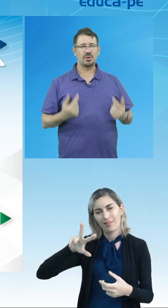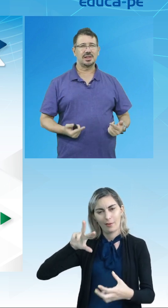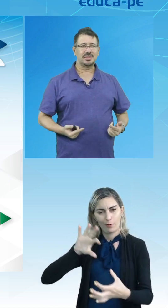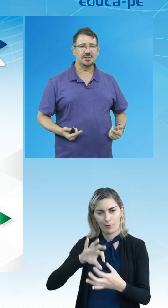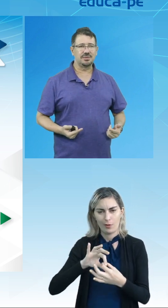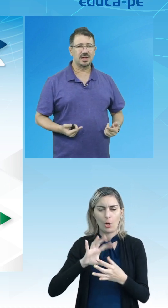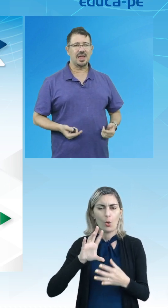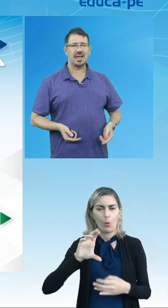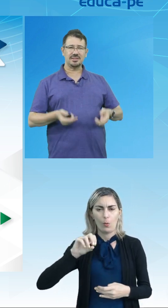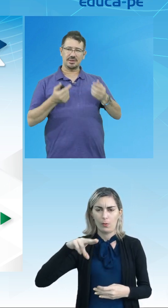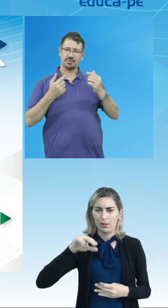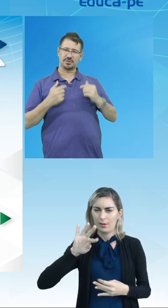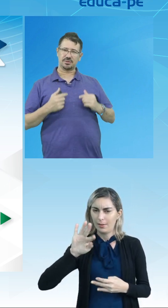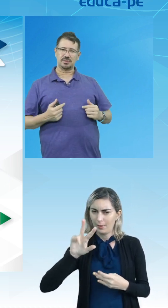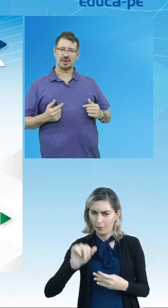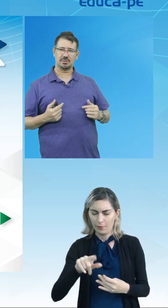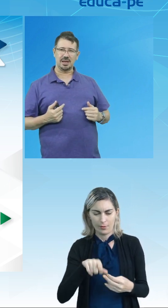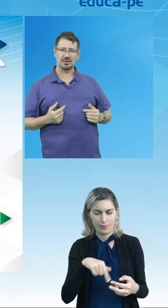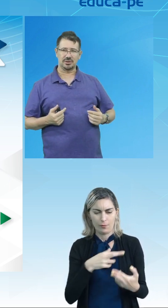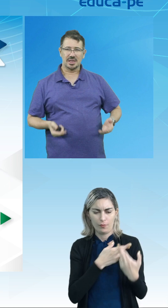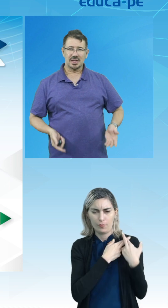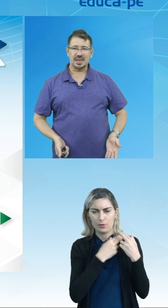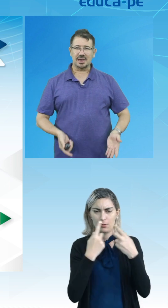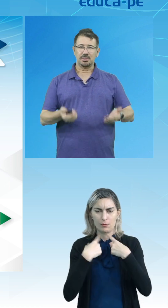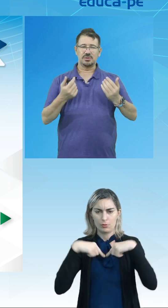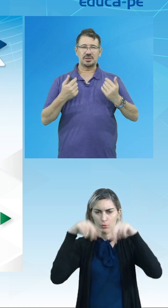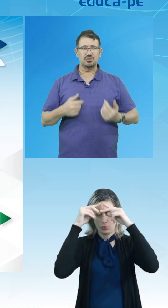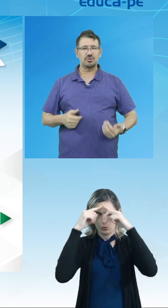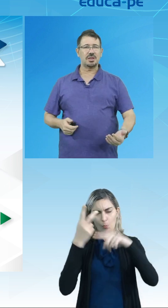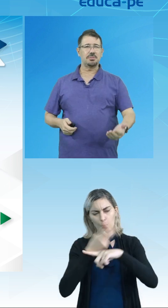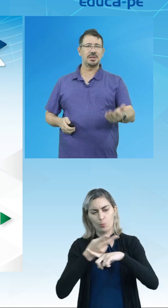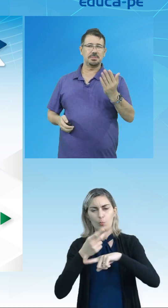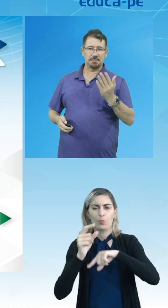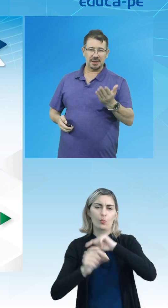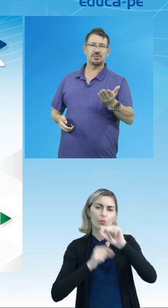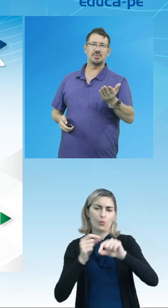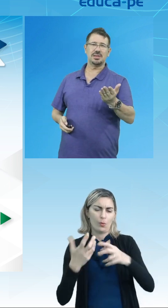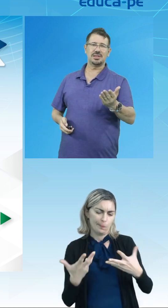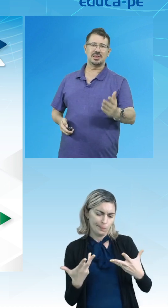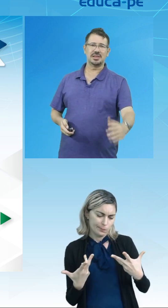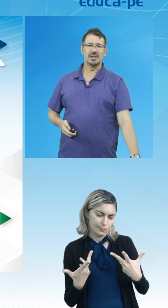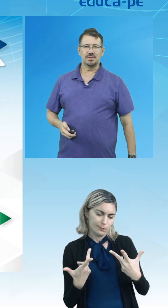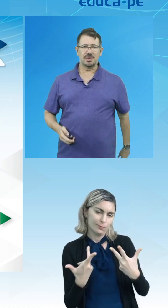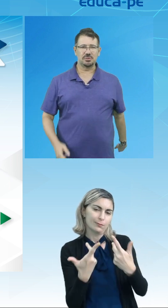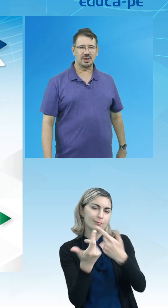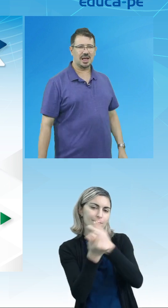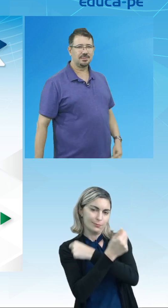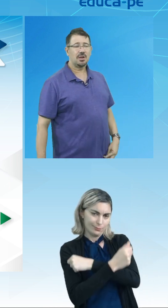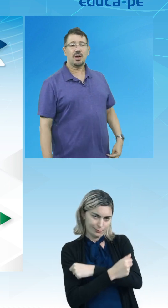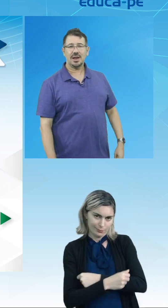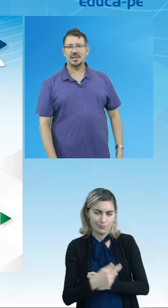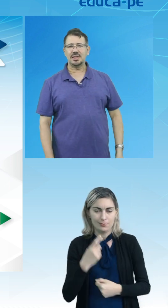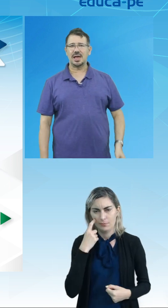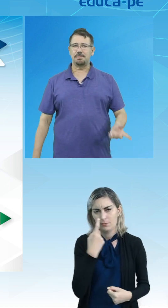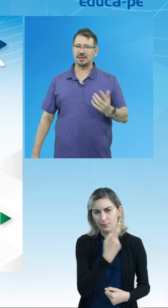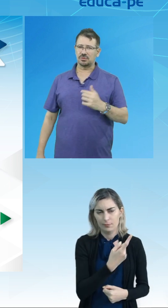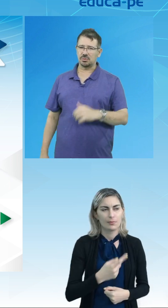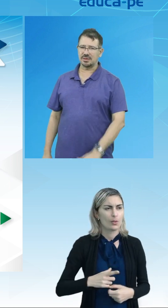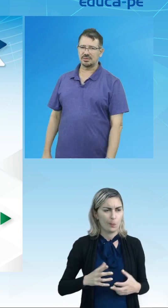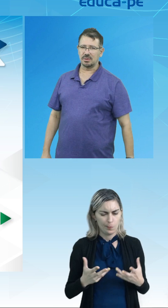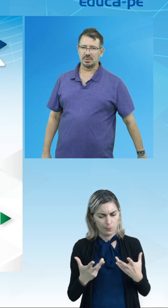função conativa é essa função da linguagem que ela busca justamente persuadir. Vamos lá. Olha aí